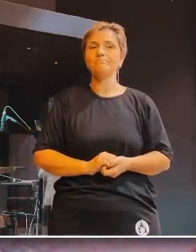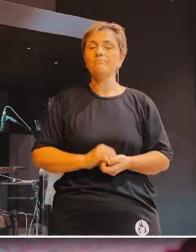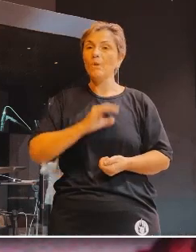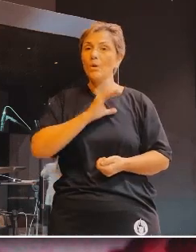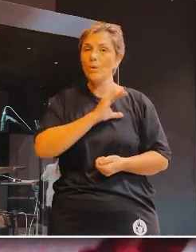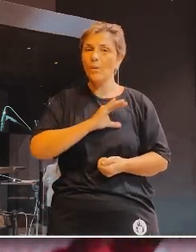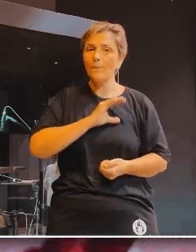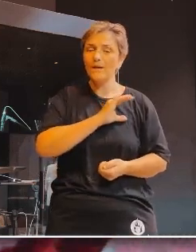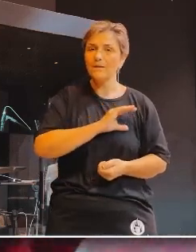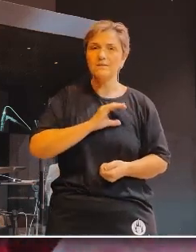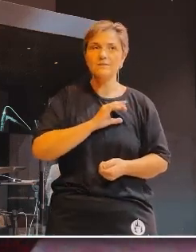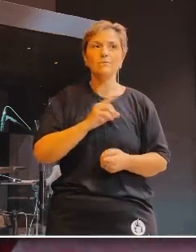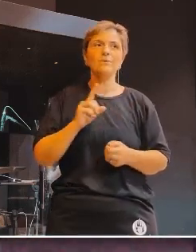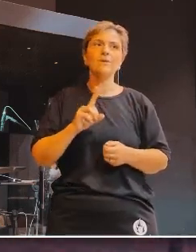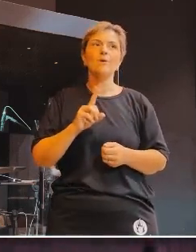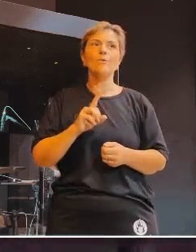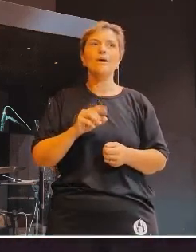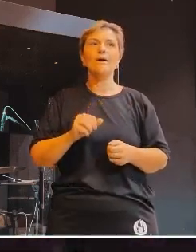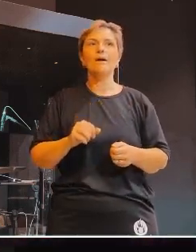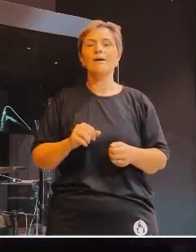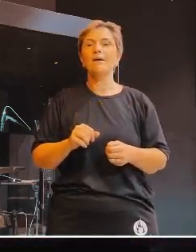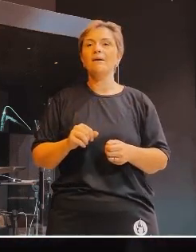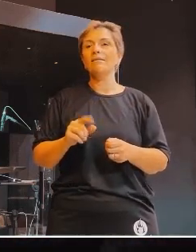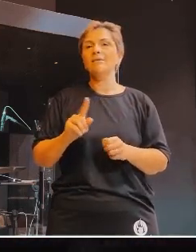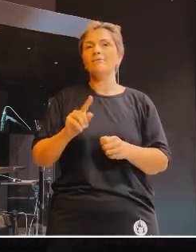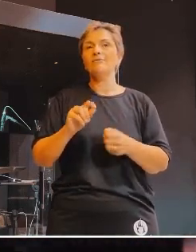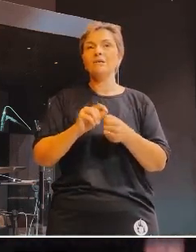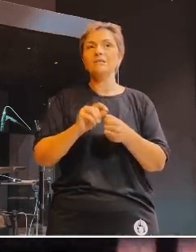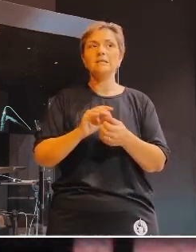Compassivo não é ficar passivo, omisso,